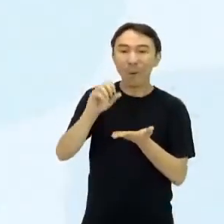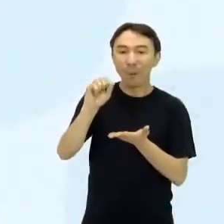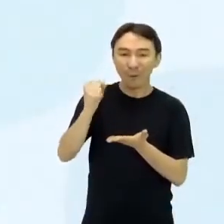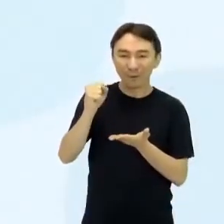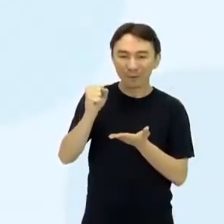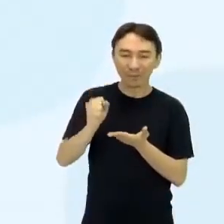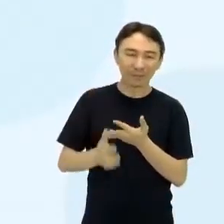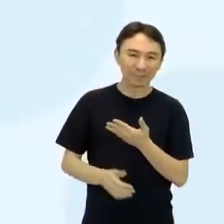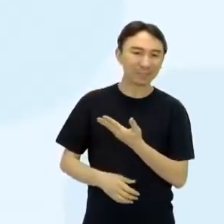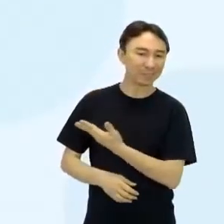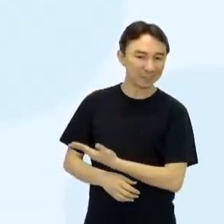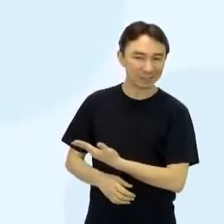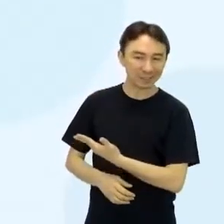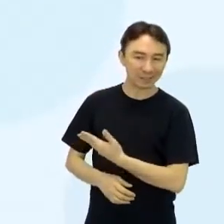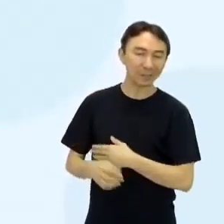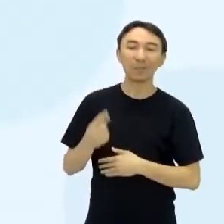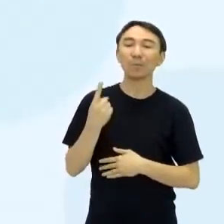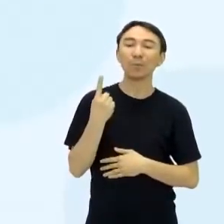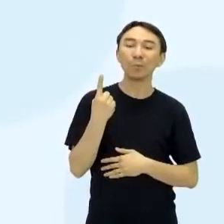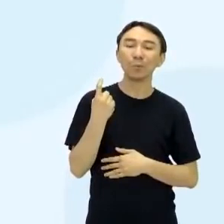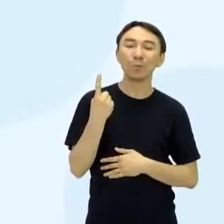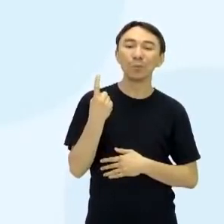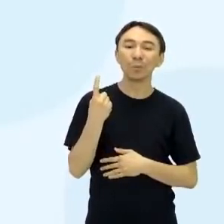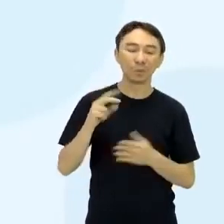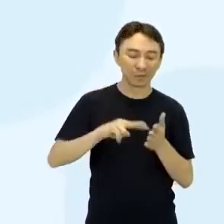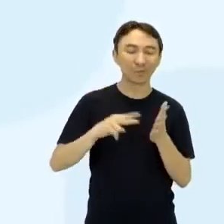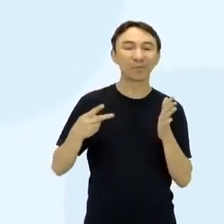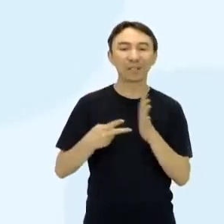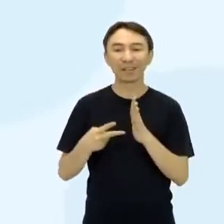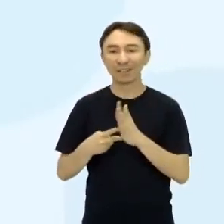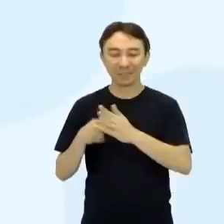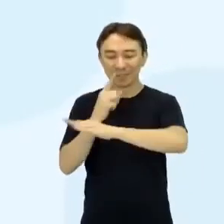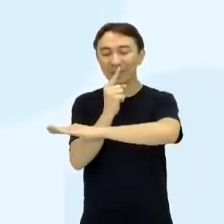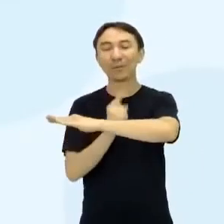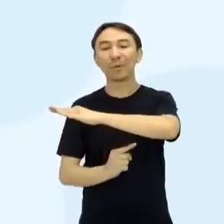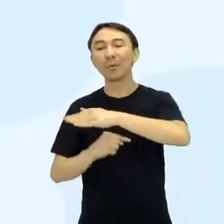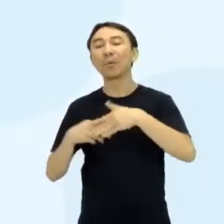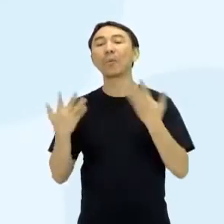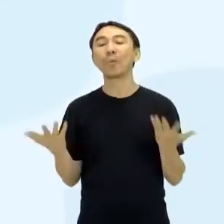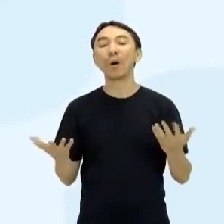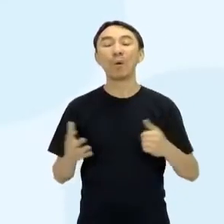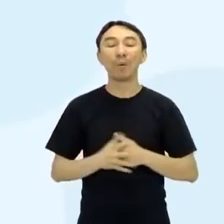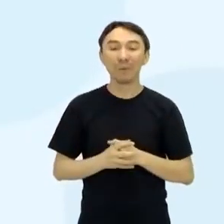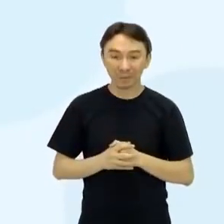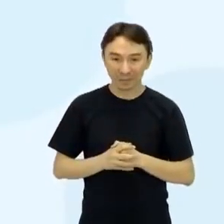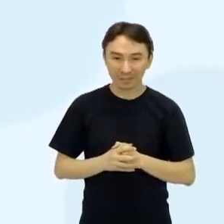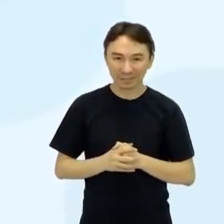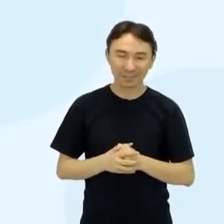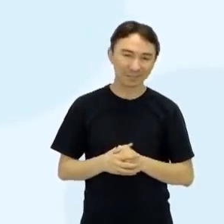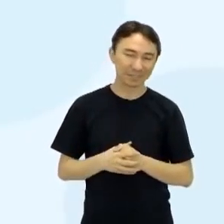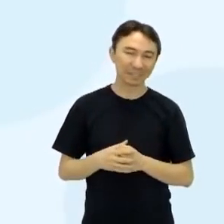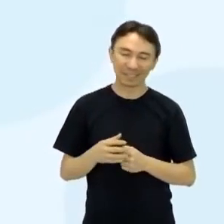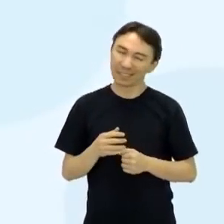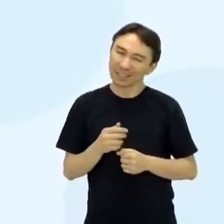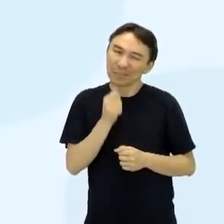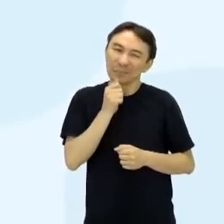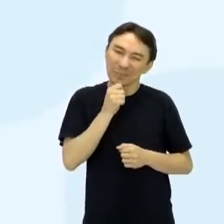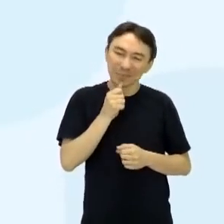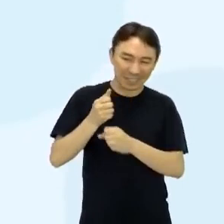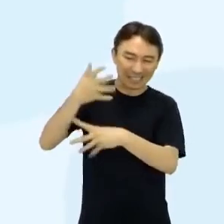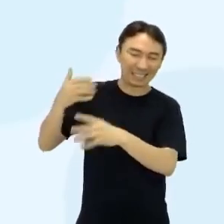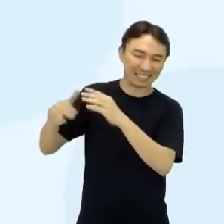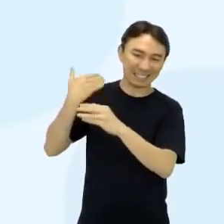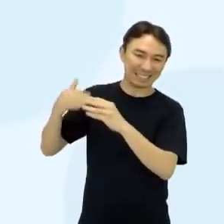para vocês aí, equivale a que fração? Já comentaram aí? Ainda não, porque eles estão dizendo bom retorno para você, Valeu. tá